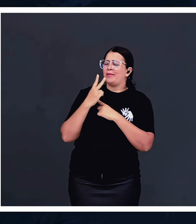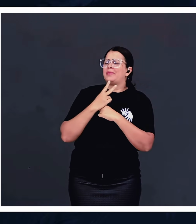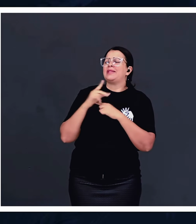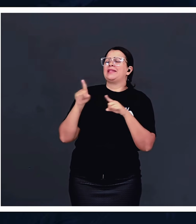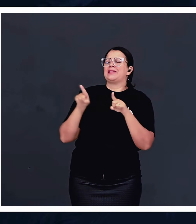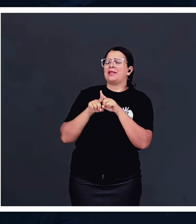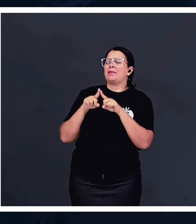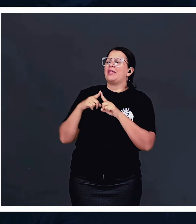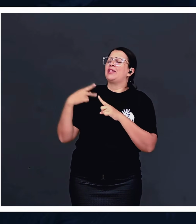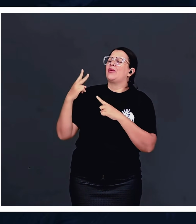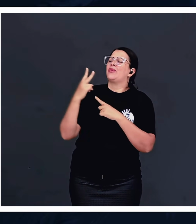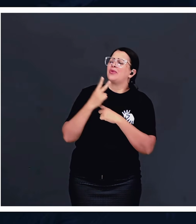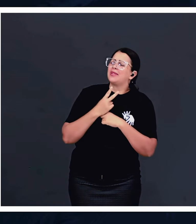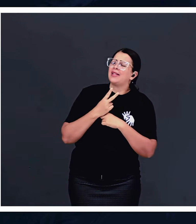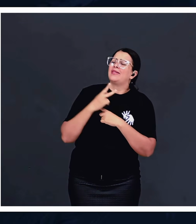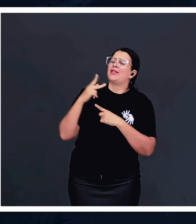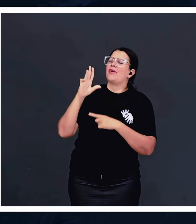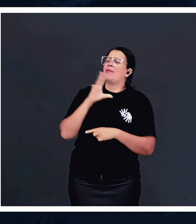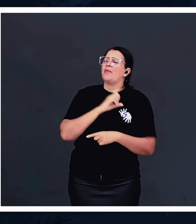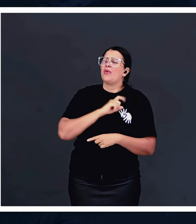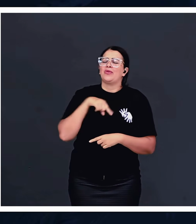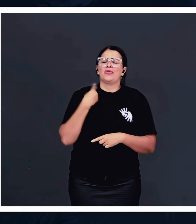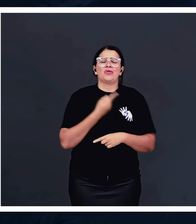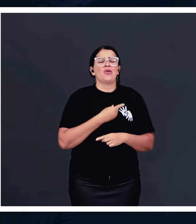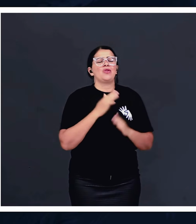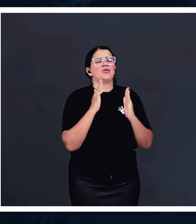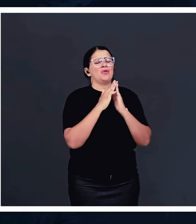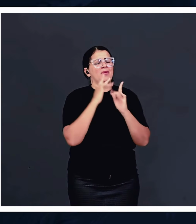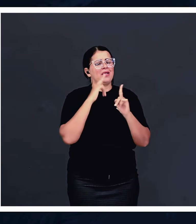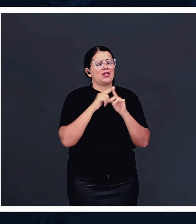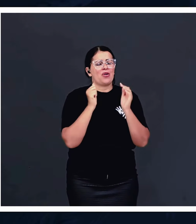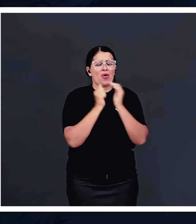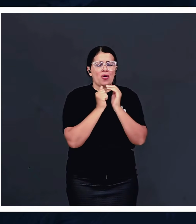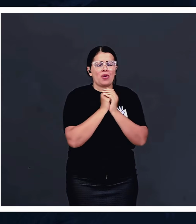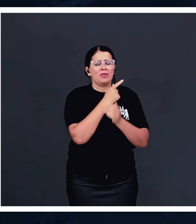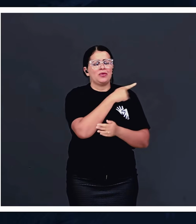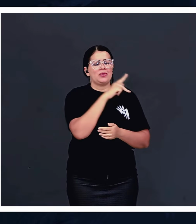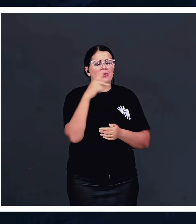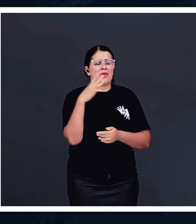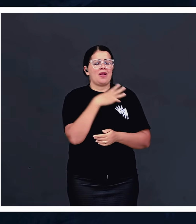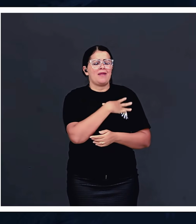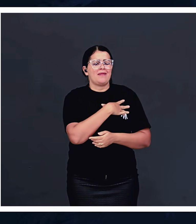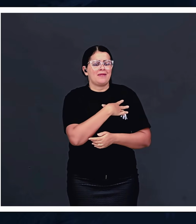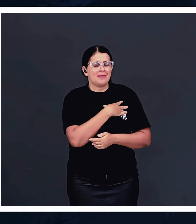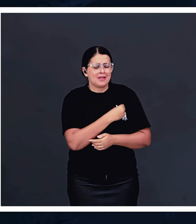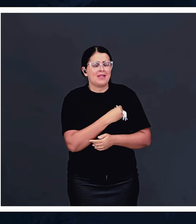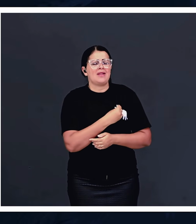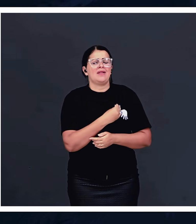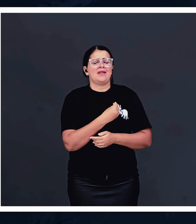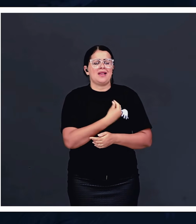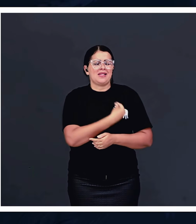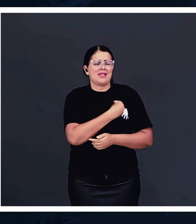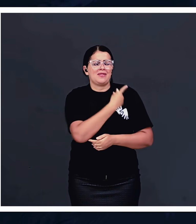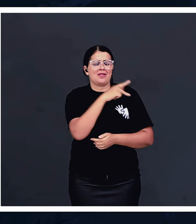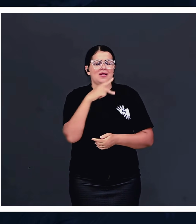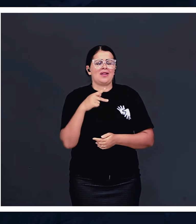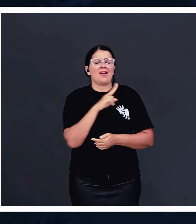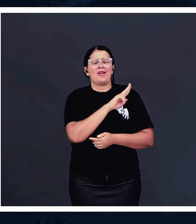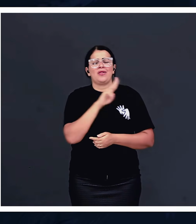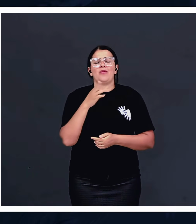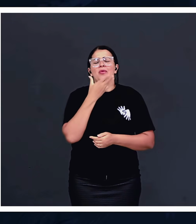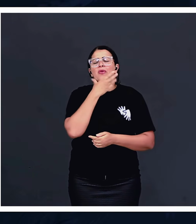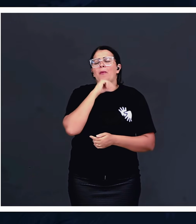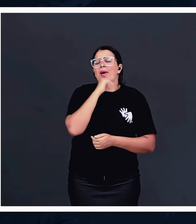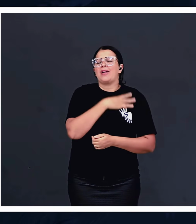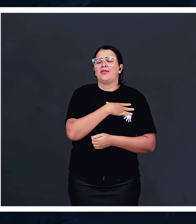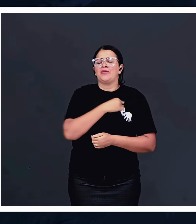acolhida pelo Teu cuidado. Nós, como igreja, oramos por essas vidas, em nome do Pai, do Filho e do Espírito